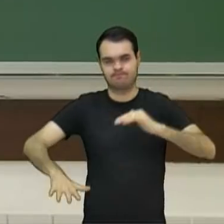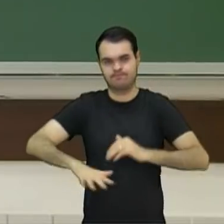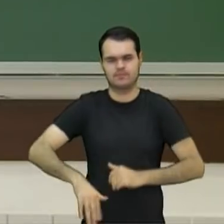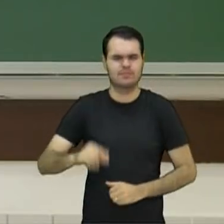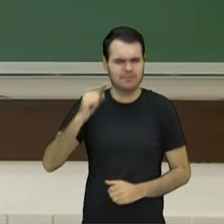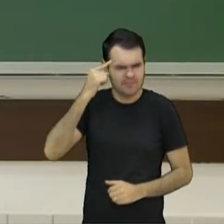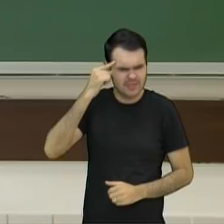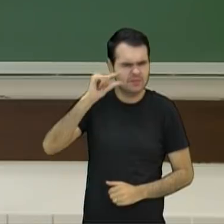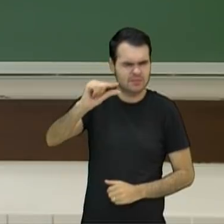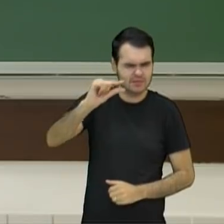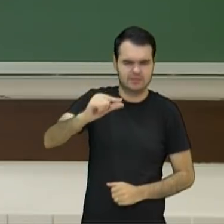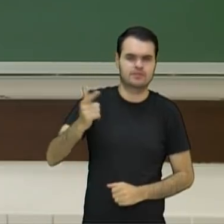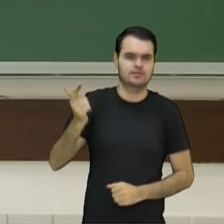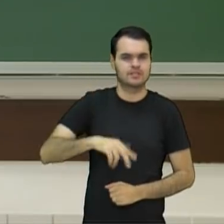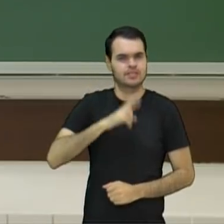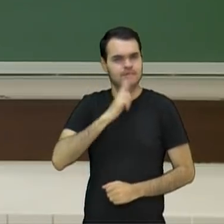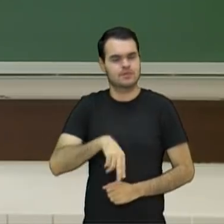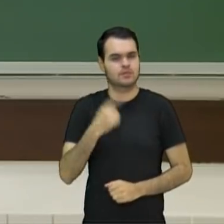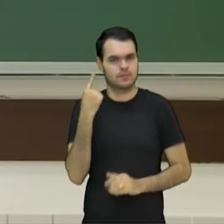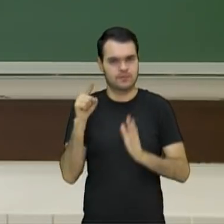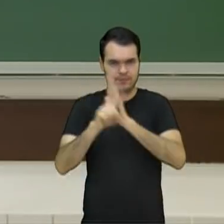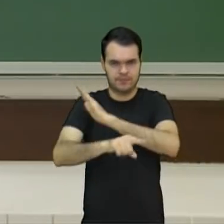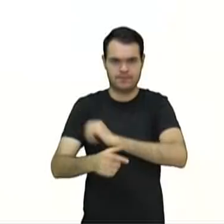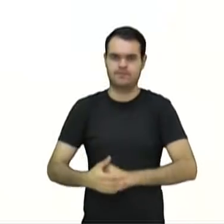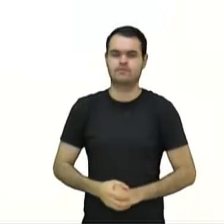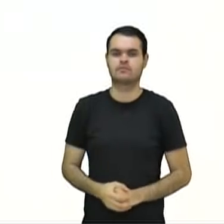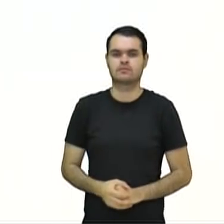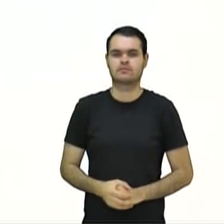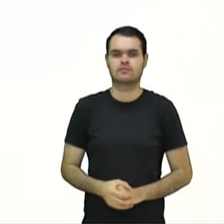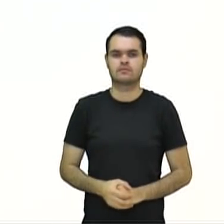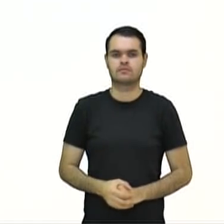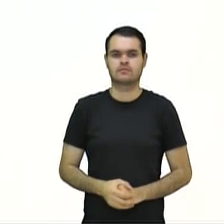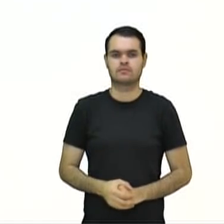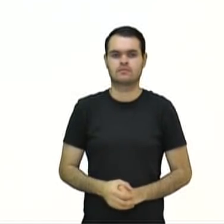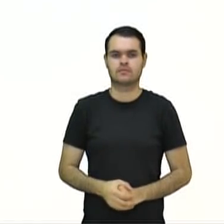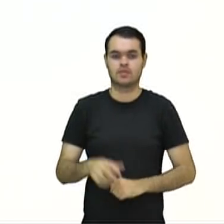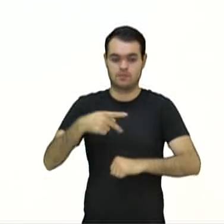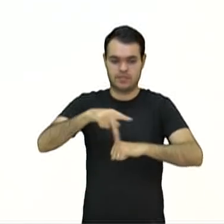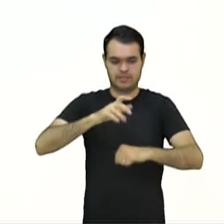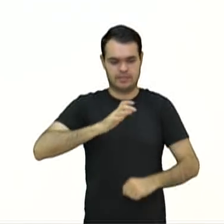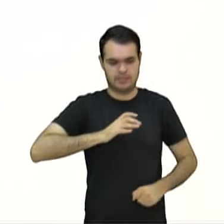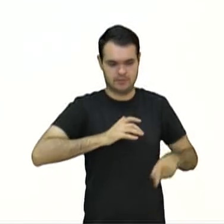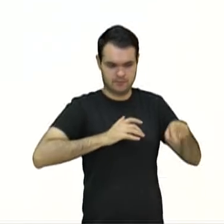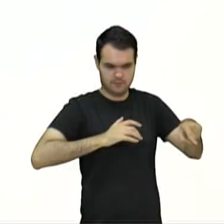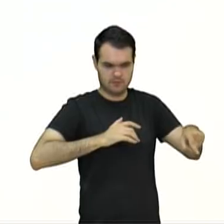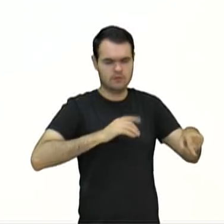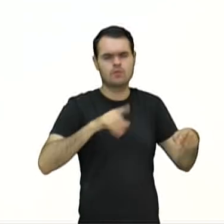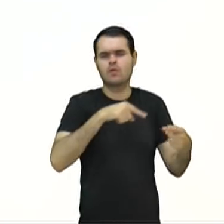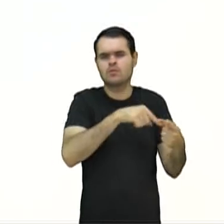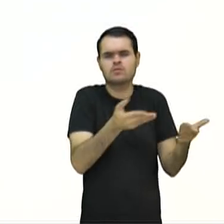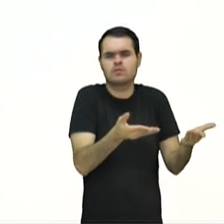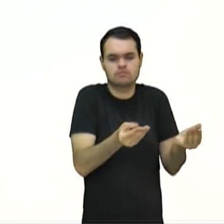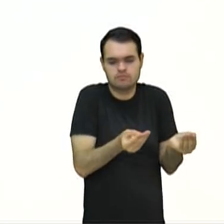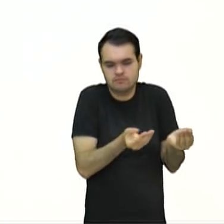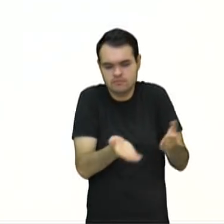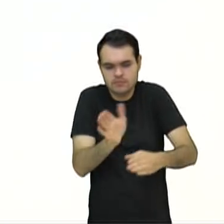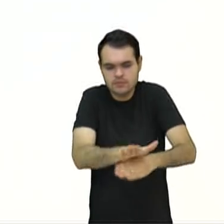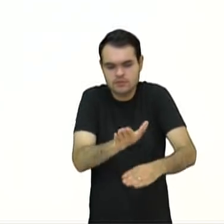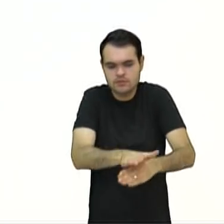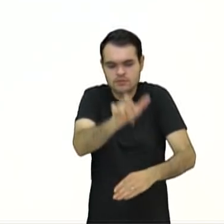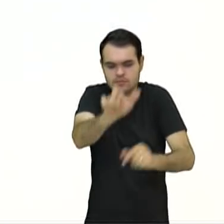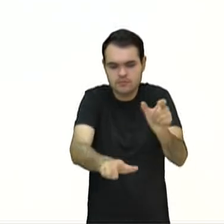um pouquinho e responder uma questão? Qual o objetivo dos países ricos ao oferecer subsídios